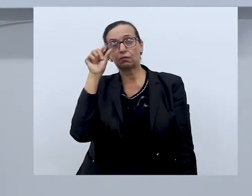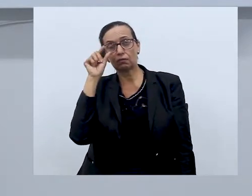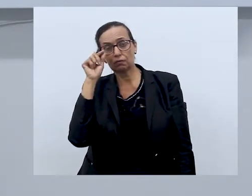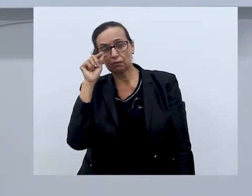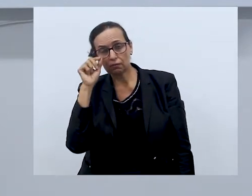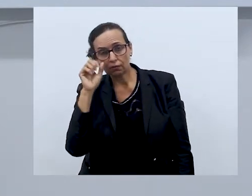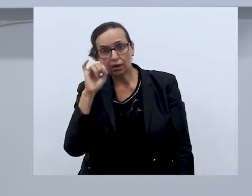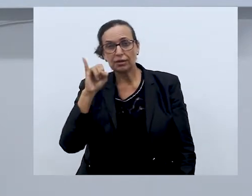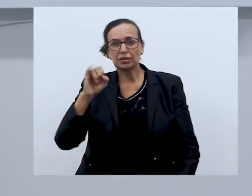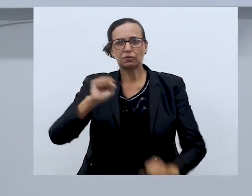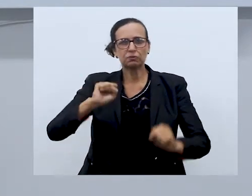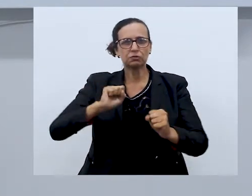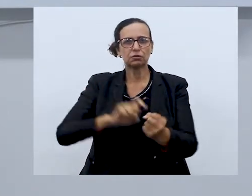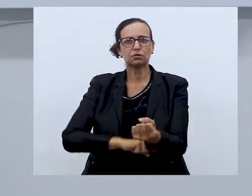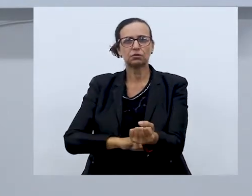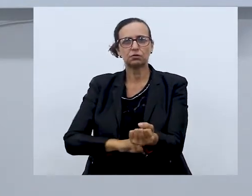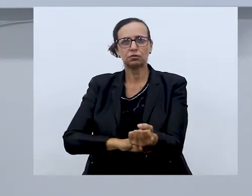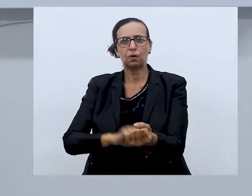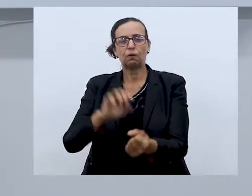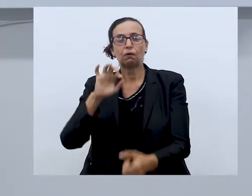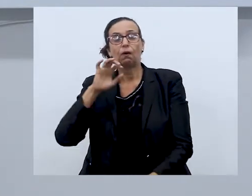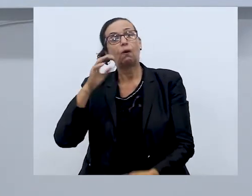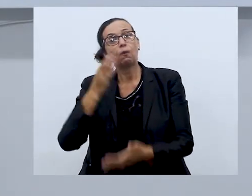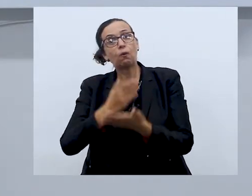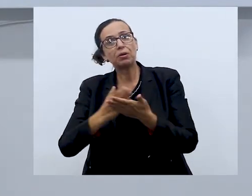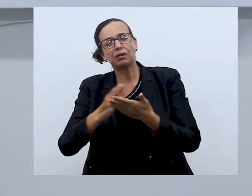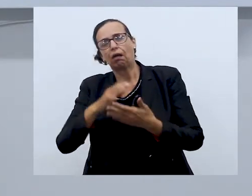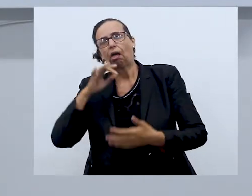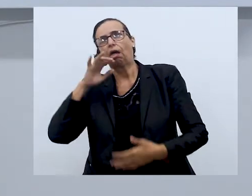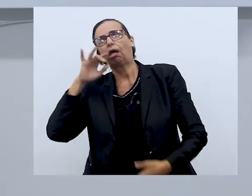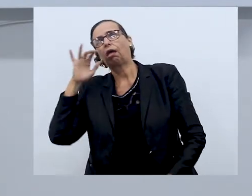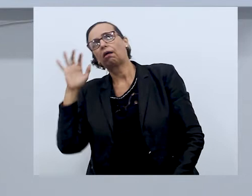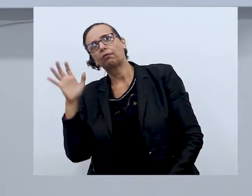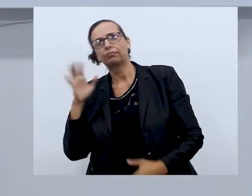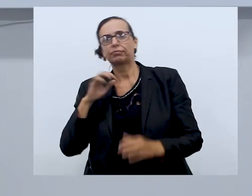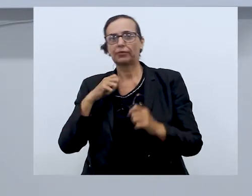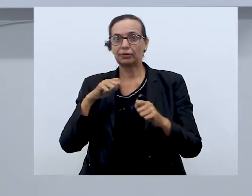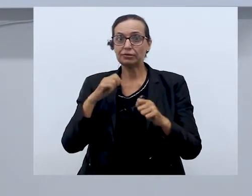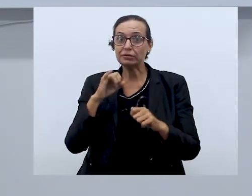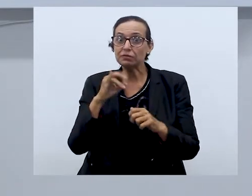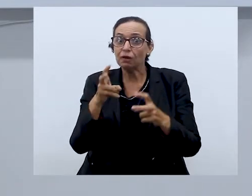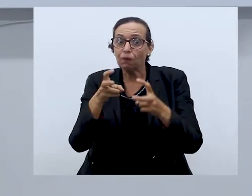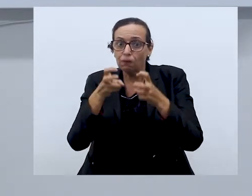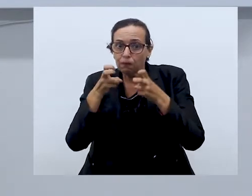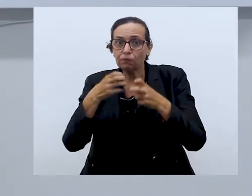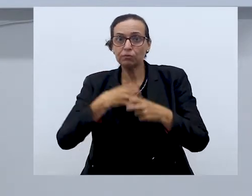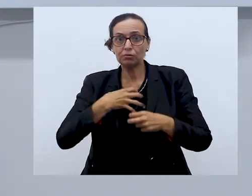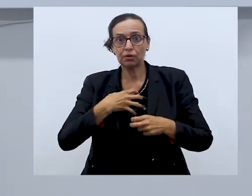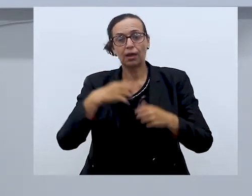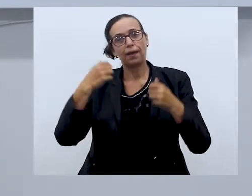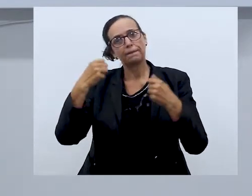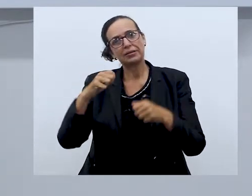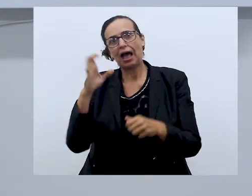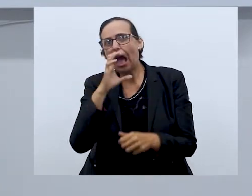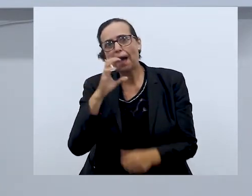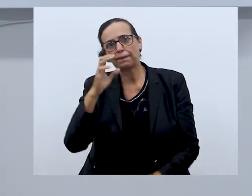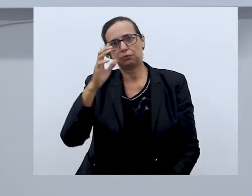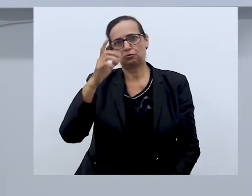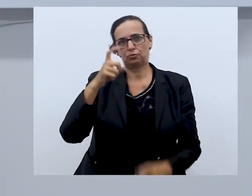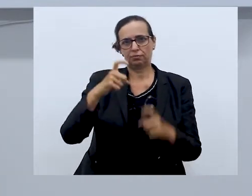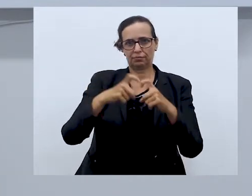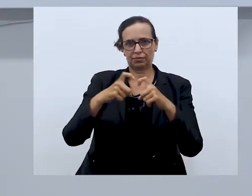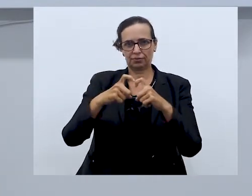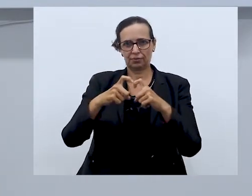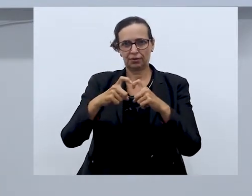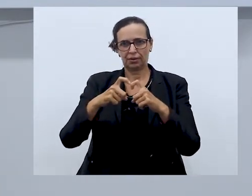sonolência, fraqueza, irritabilidade excessiva ou convulsão. Na presença de algum desses sinais,